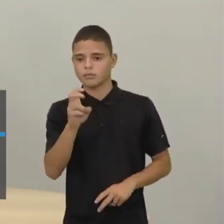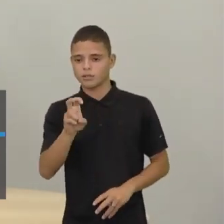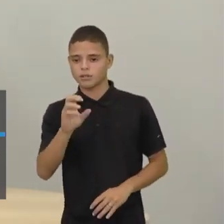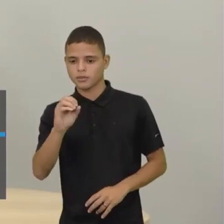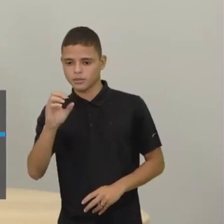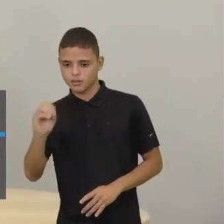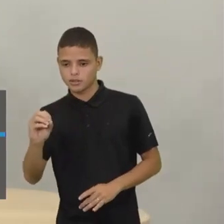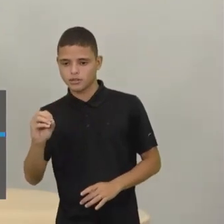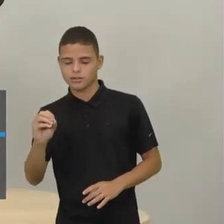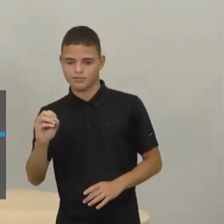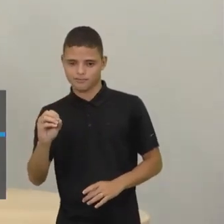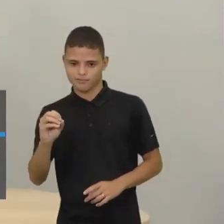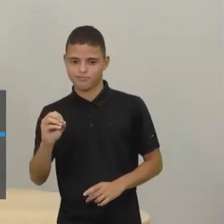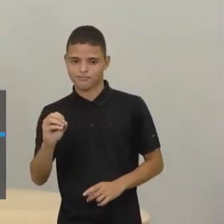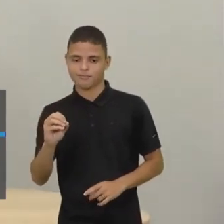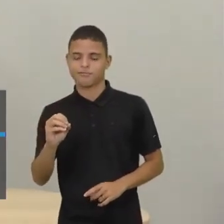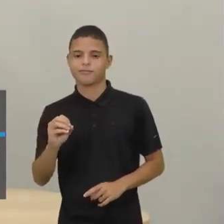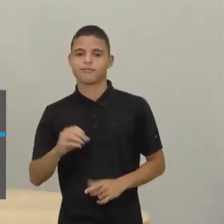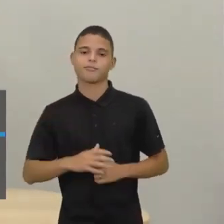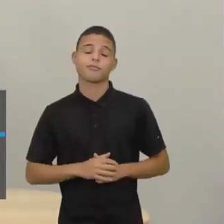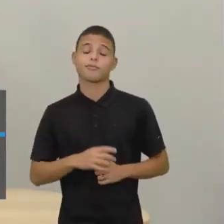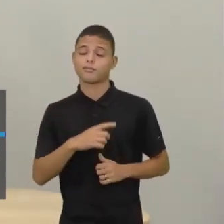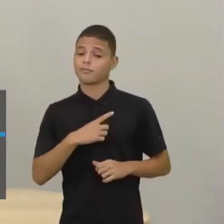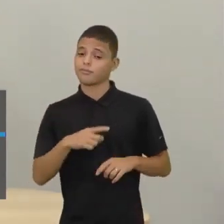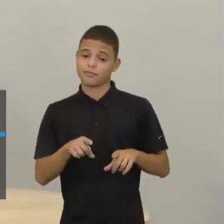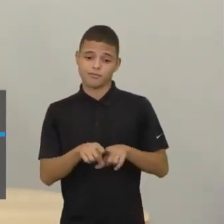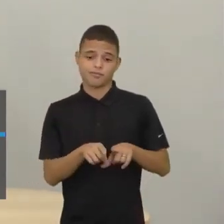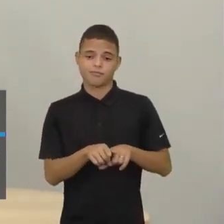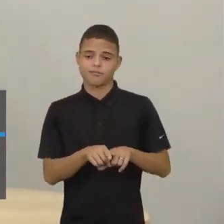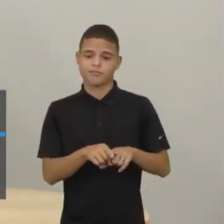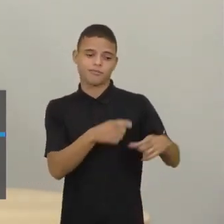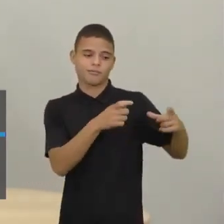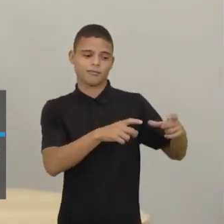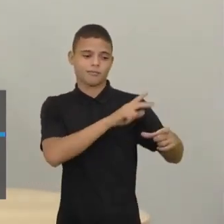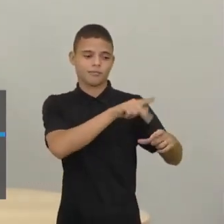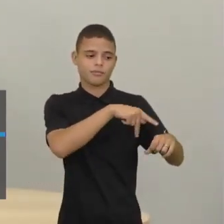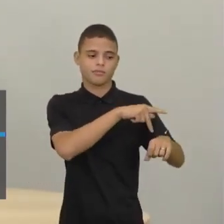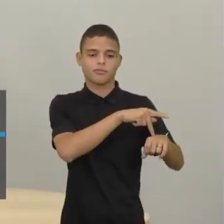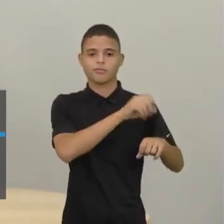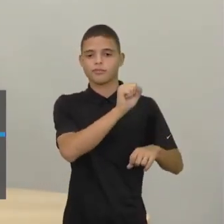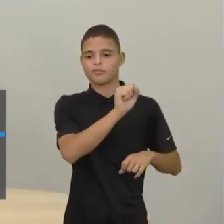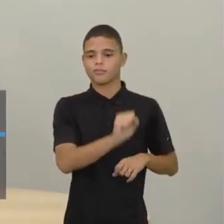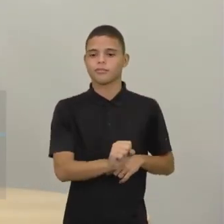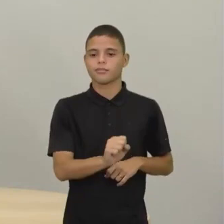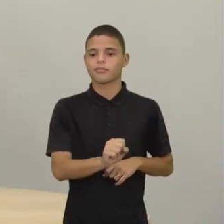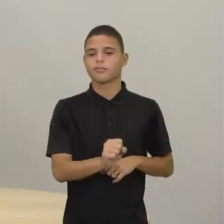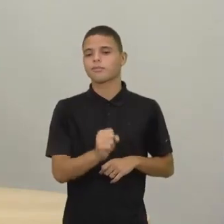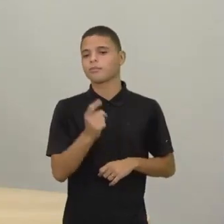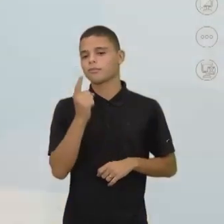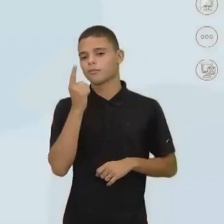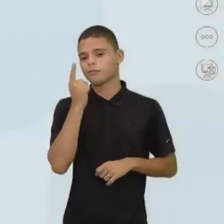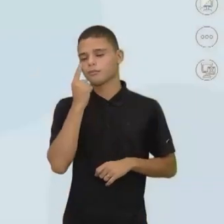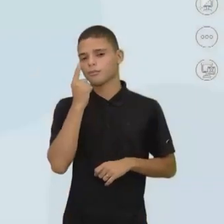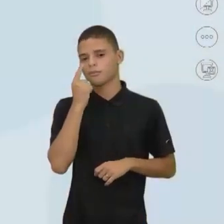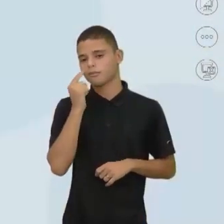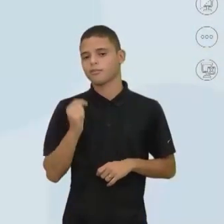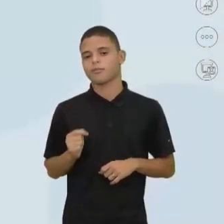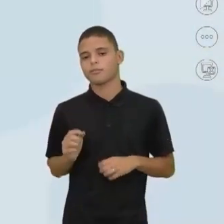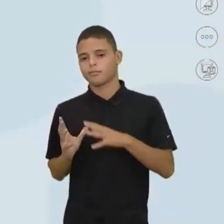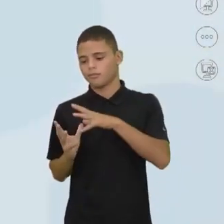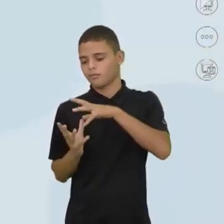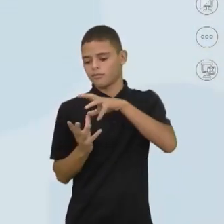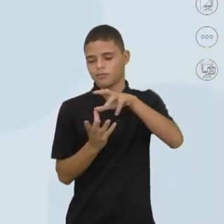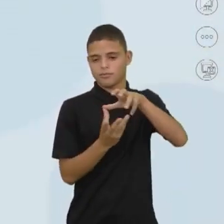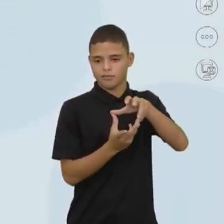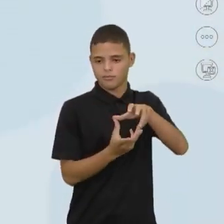né, a Indonésia, ela está lá também no hemisfério sul. Agora vamos ver uma localização no globo terrestre